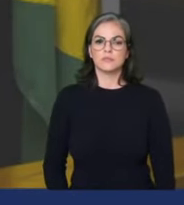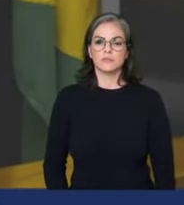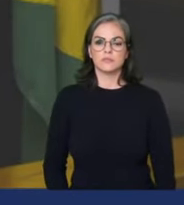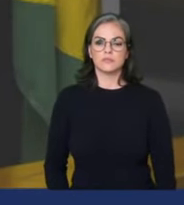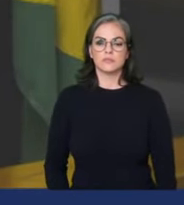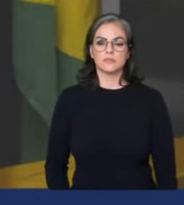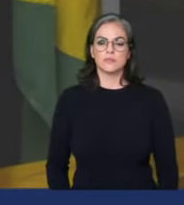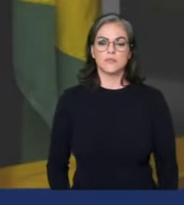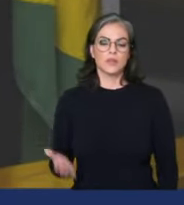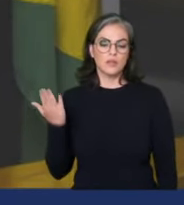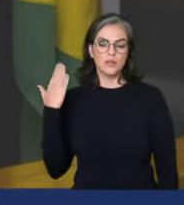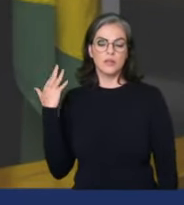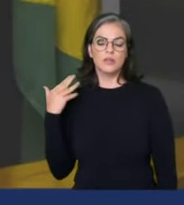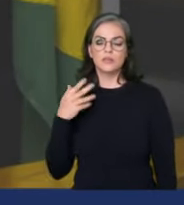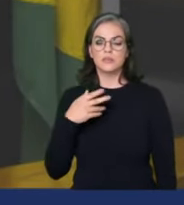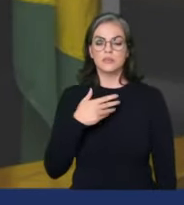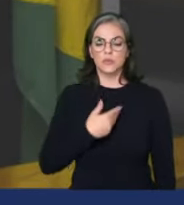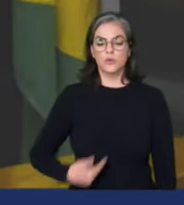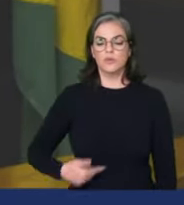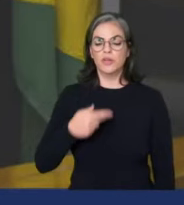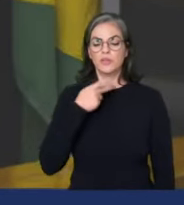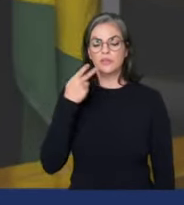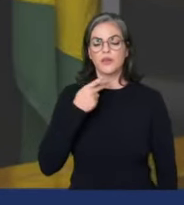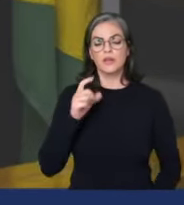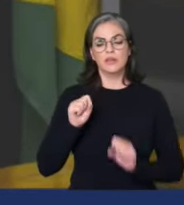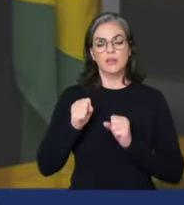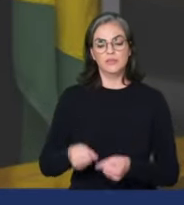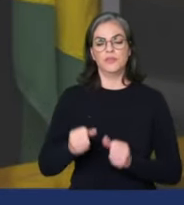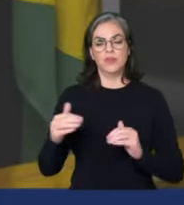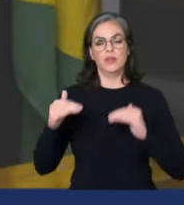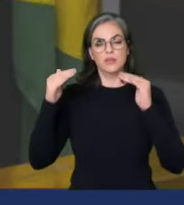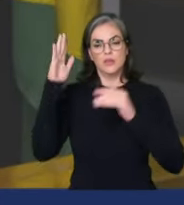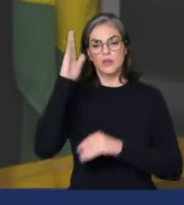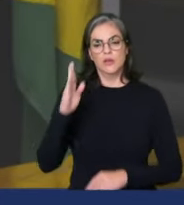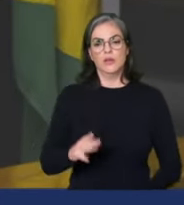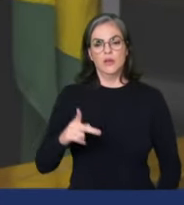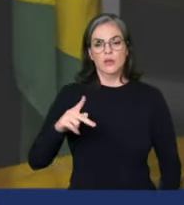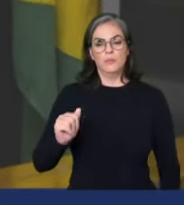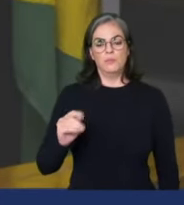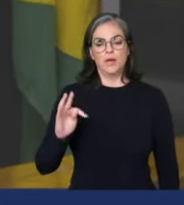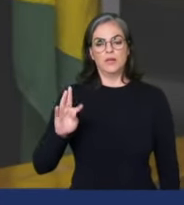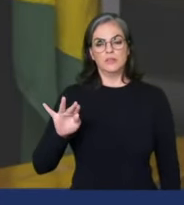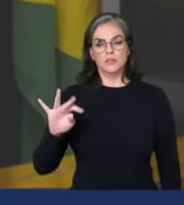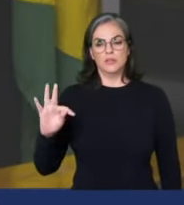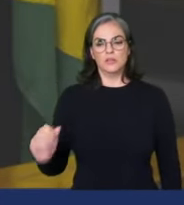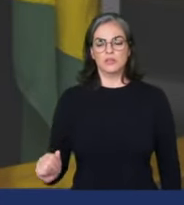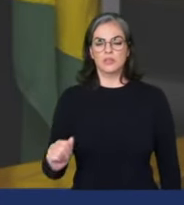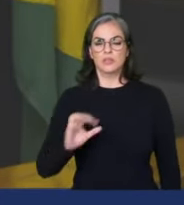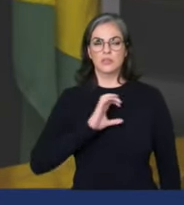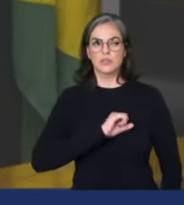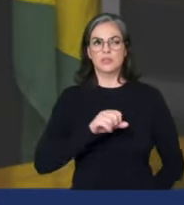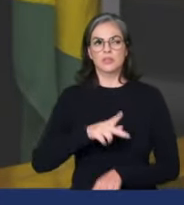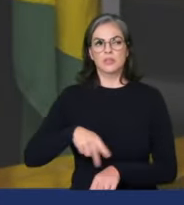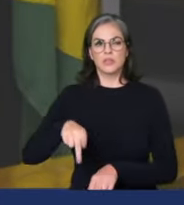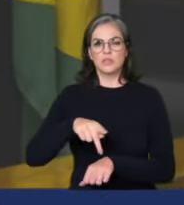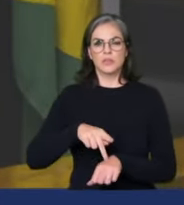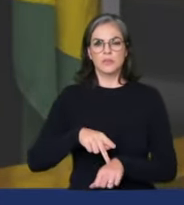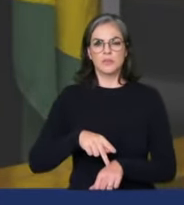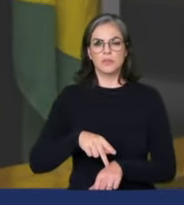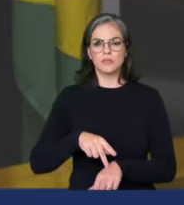patriota, que se dizia defensor da soberania nacional, que se dizia defensor do patrimônio público, é, na verdade,